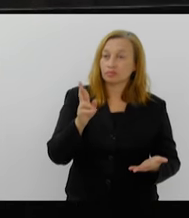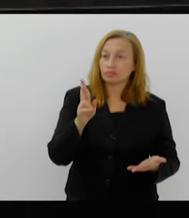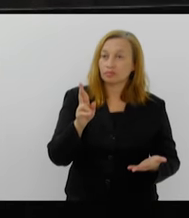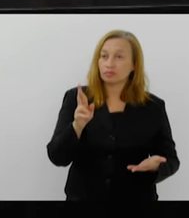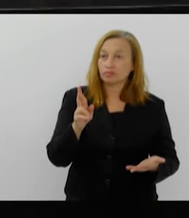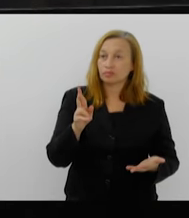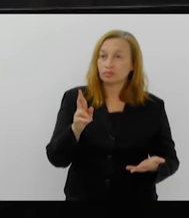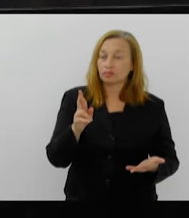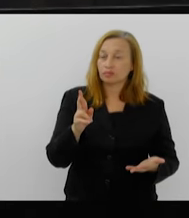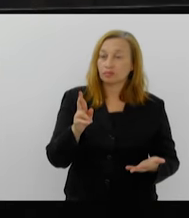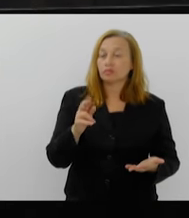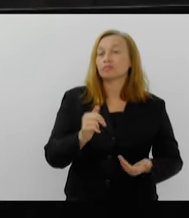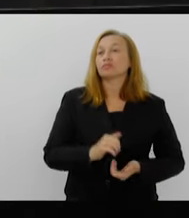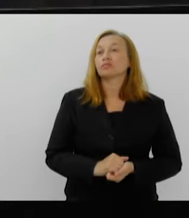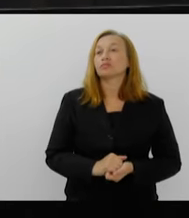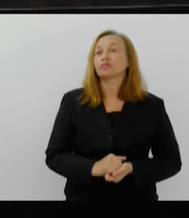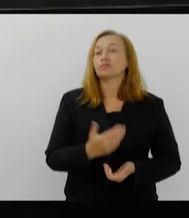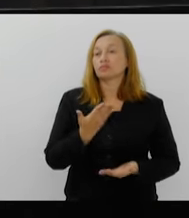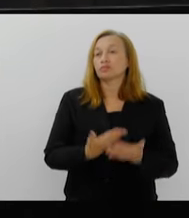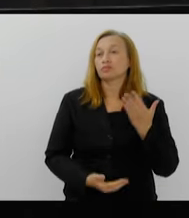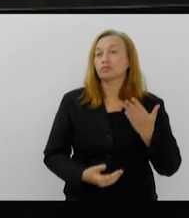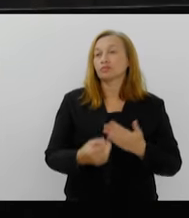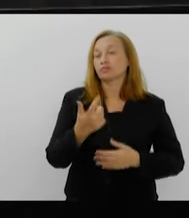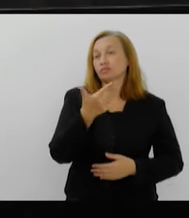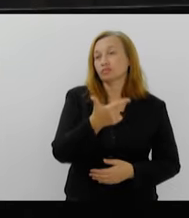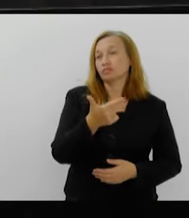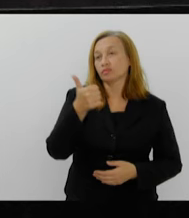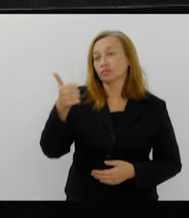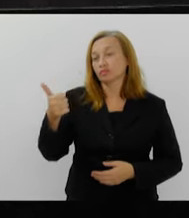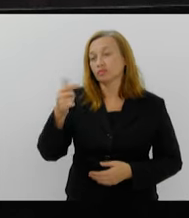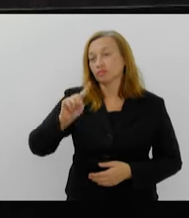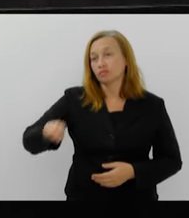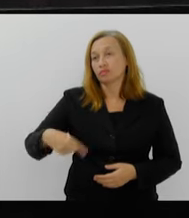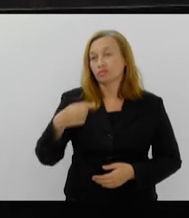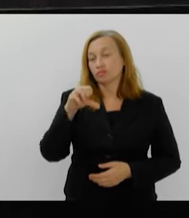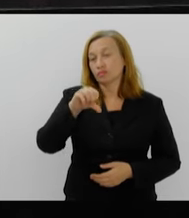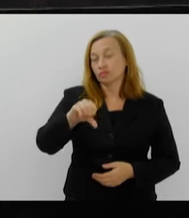um déficit total de cerca de